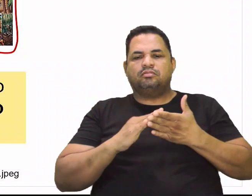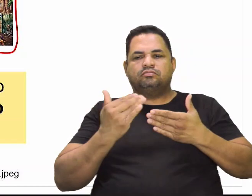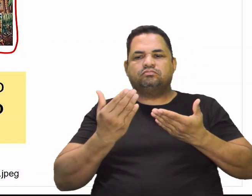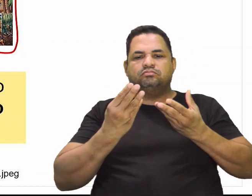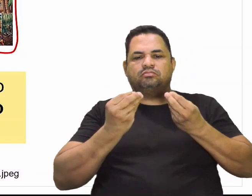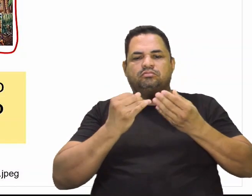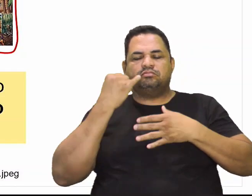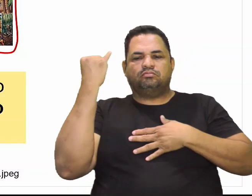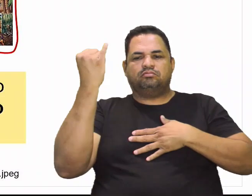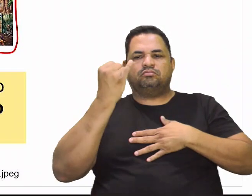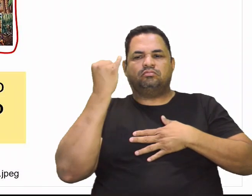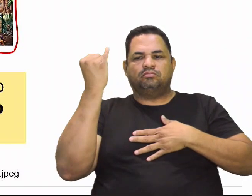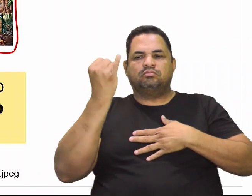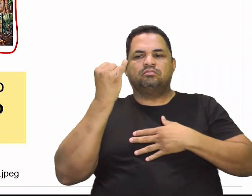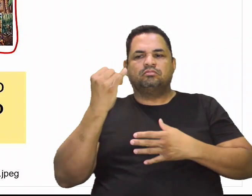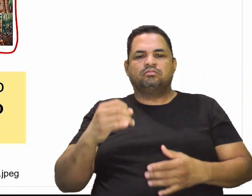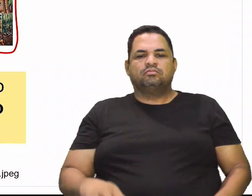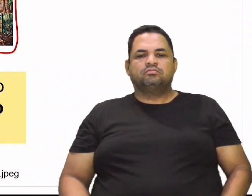muito importante.